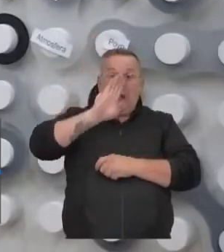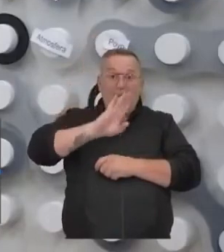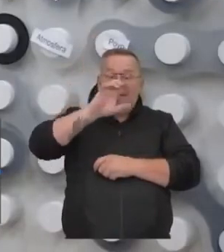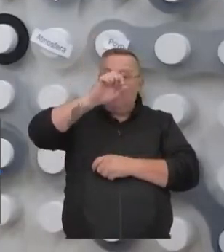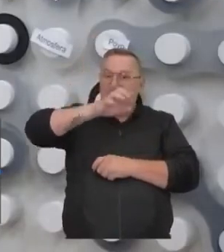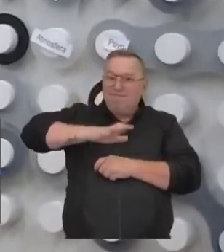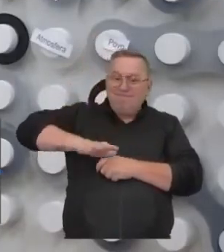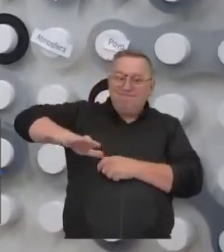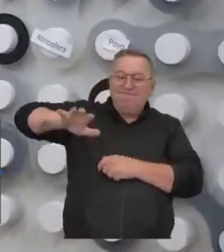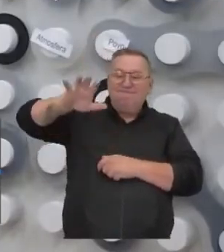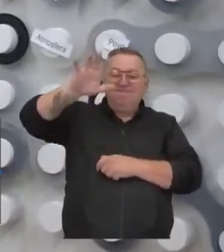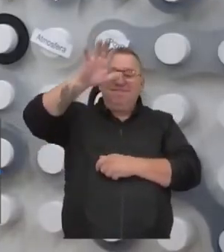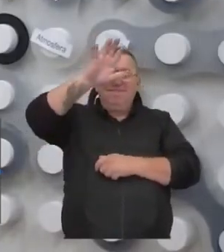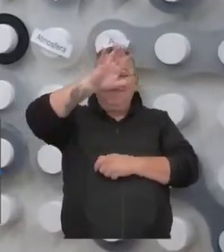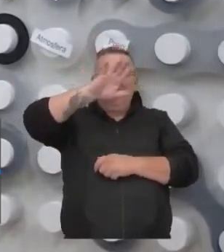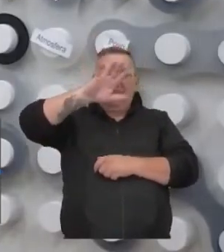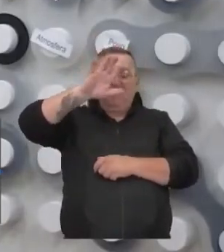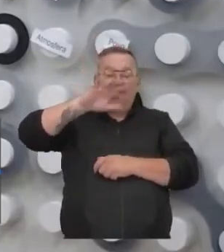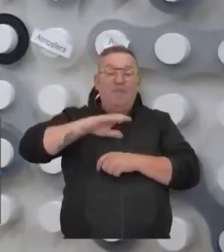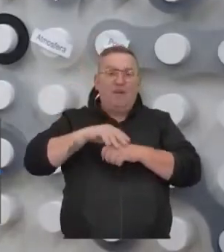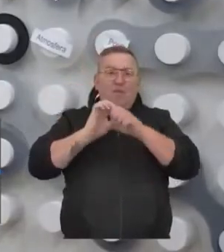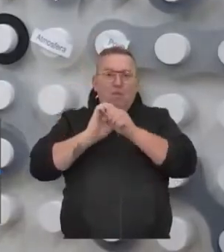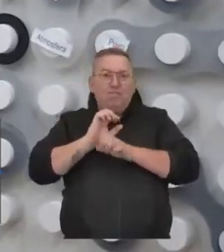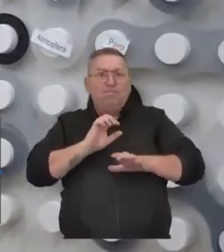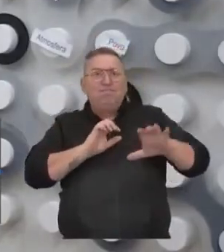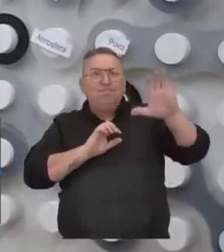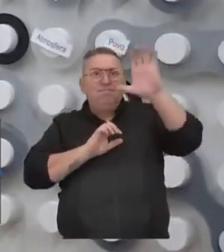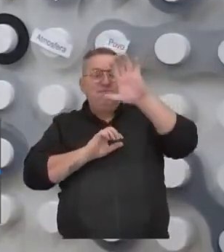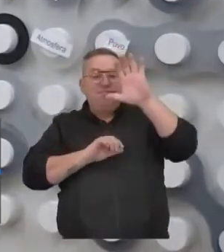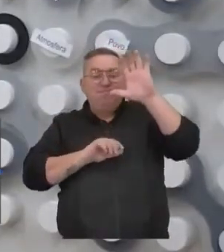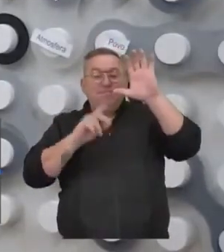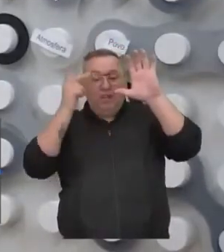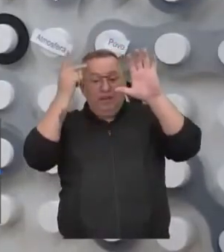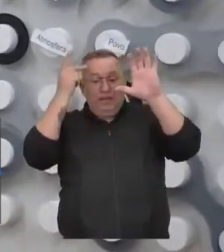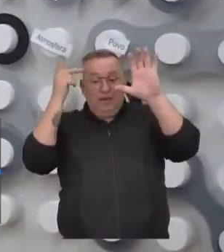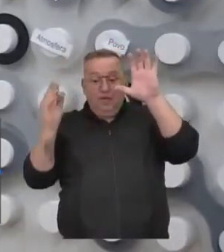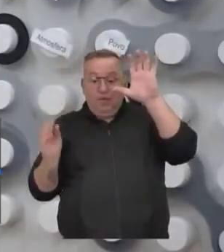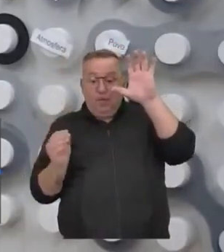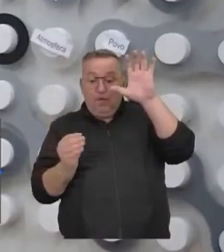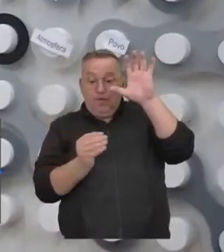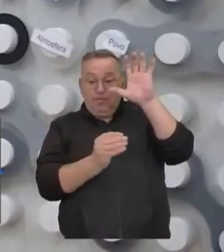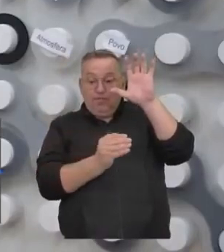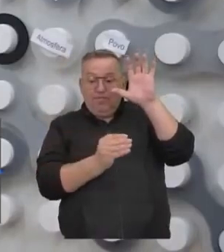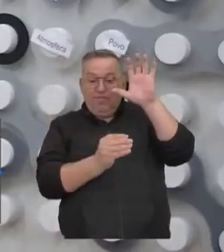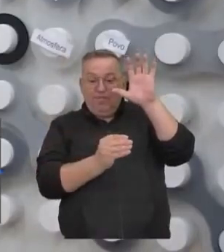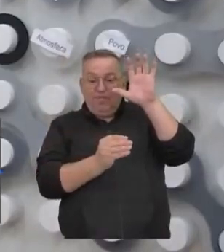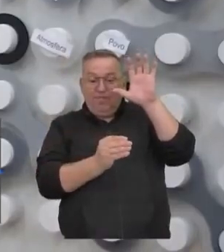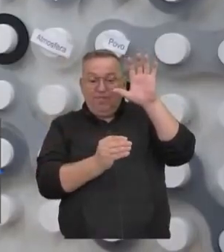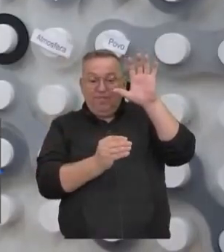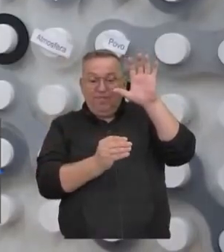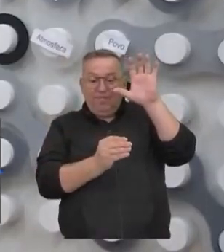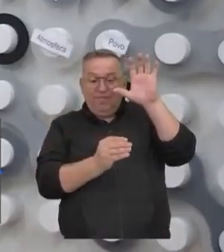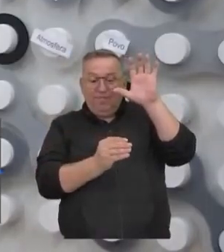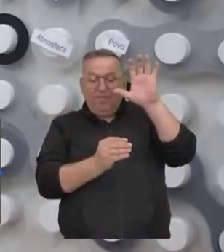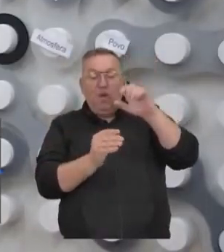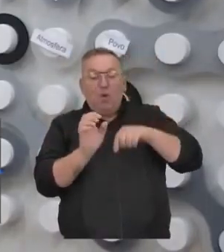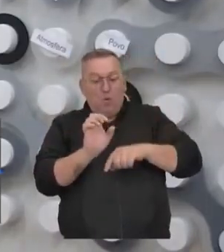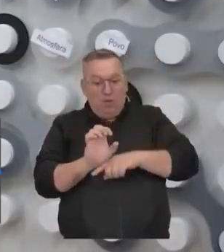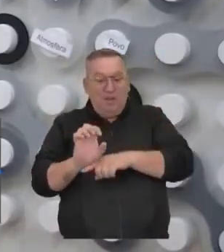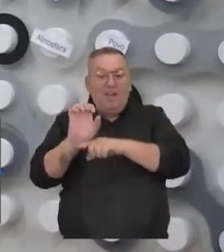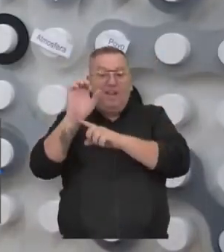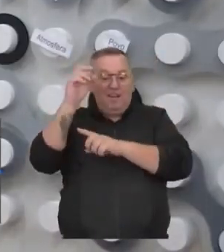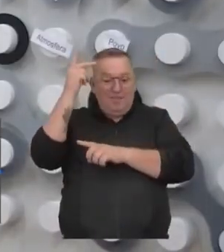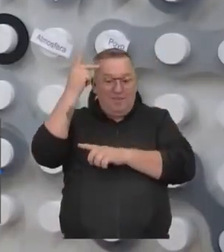esse território que eu falei para vocês que podia ser separado em vários quadrados de 1 quilômetro por 1 quilômetro. E aqui nós temos o estado de